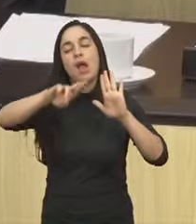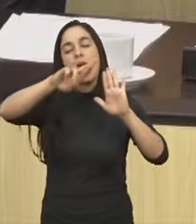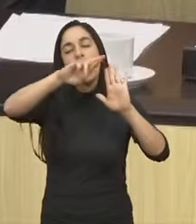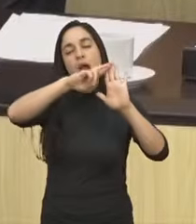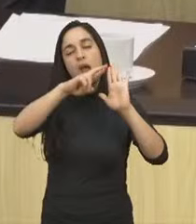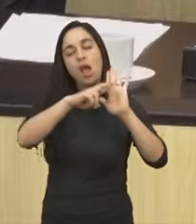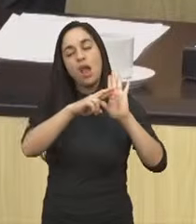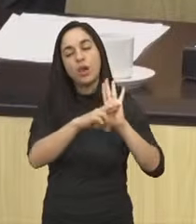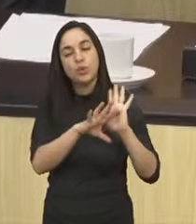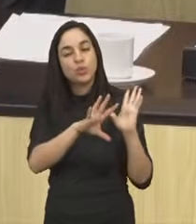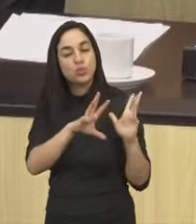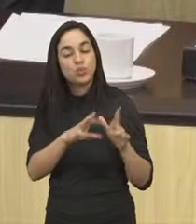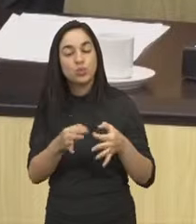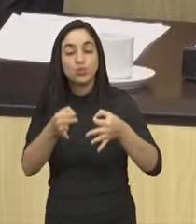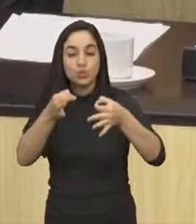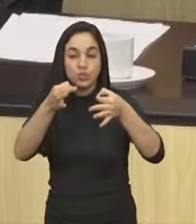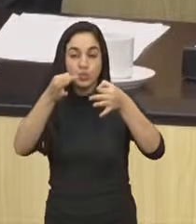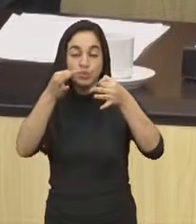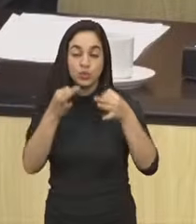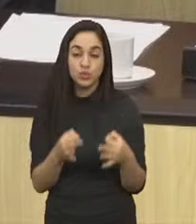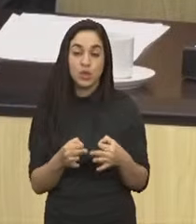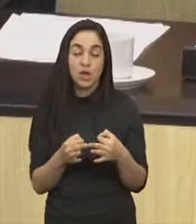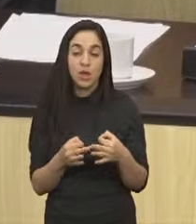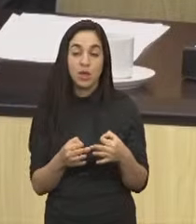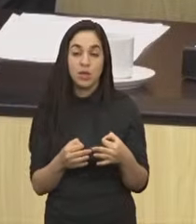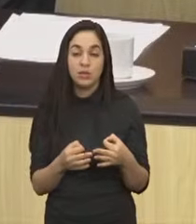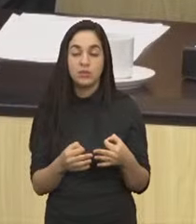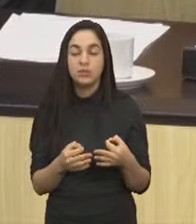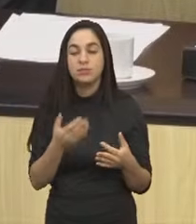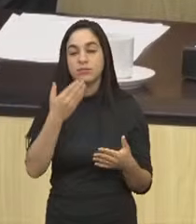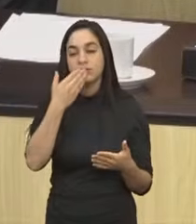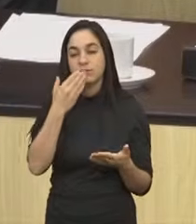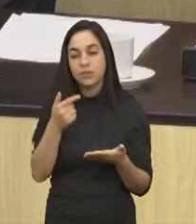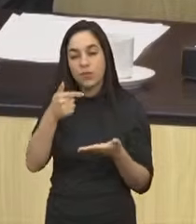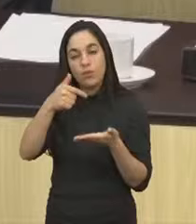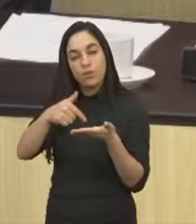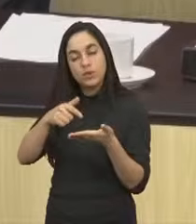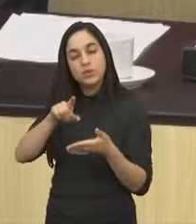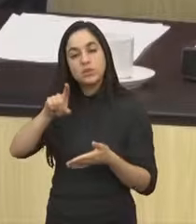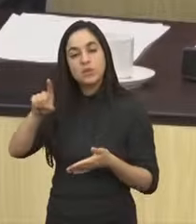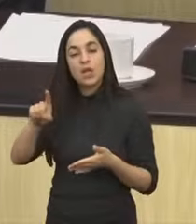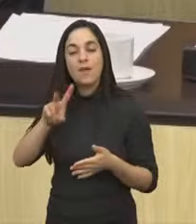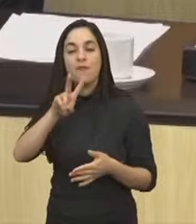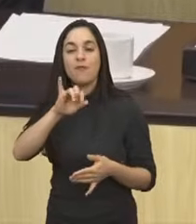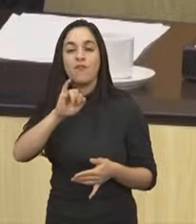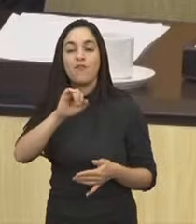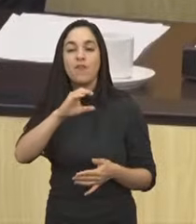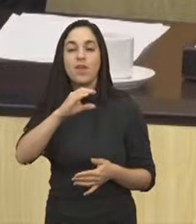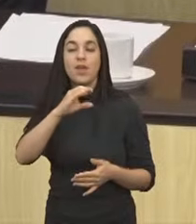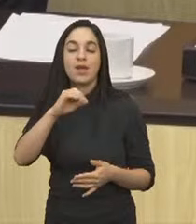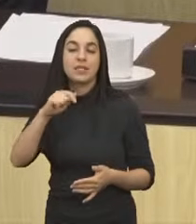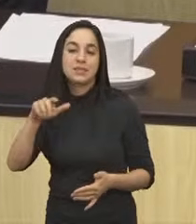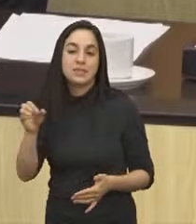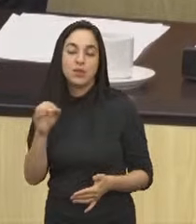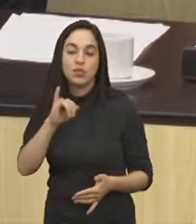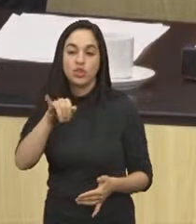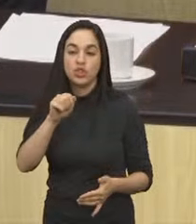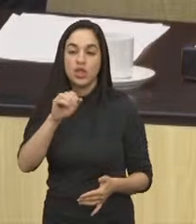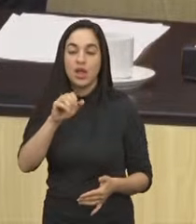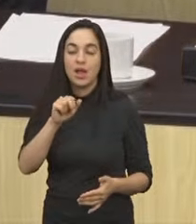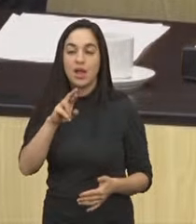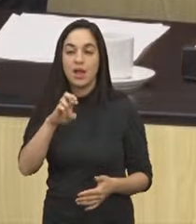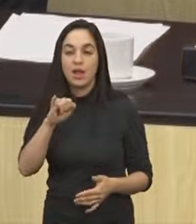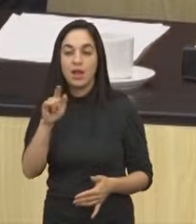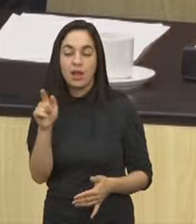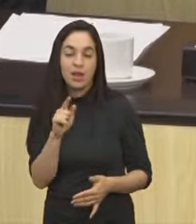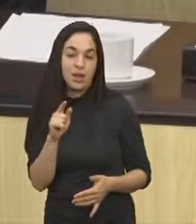cumpridas as formalidades regimentais, seja encaminhado ofício à Aviação Jacareí, solicitando análise sobre a possibilidade